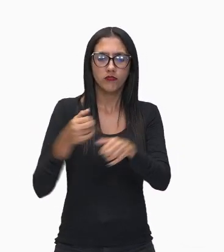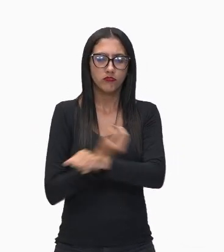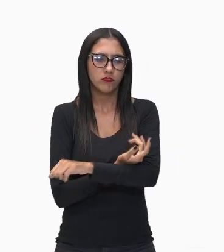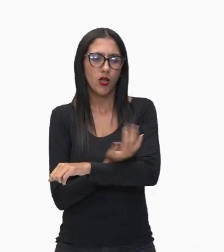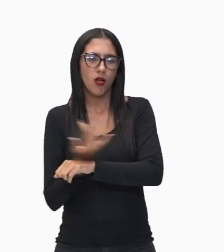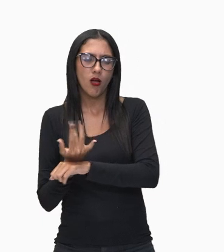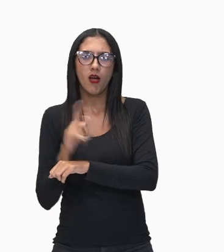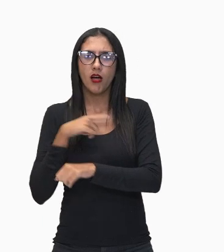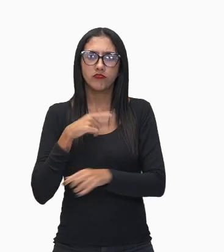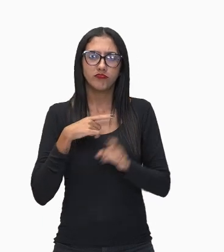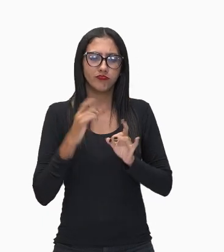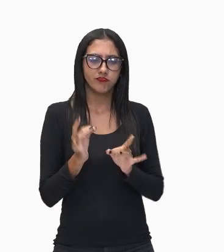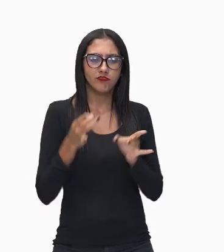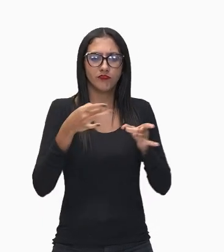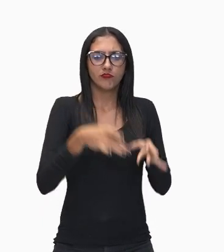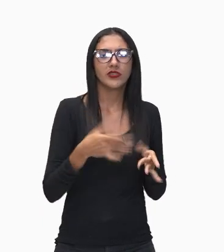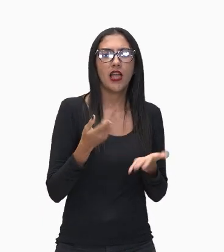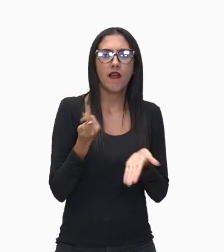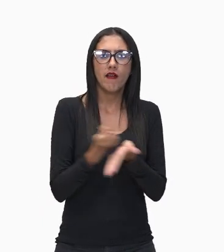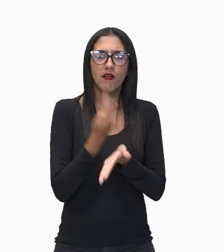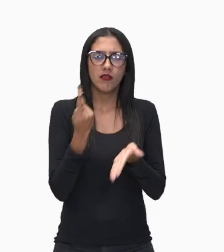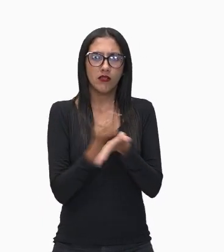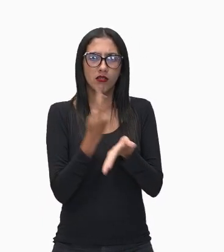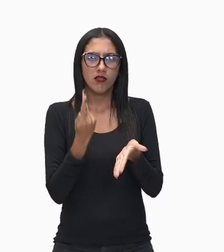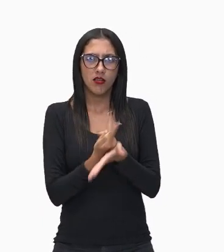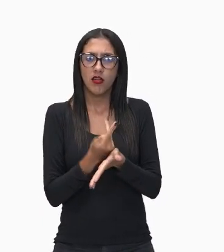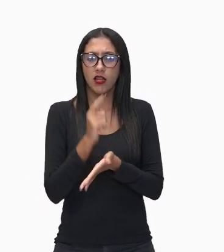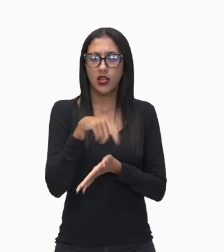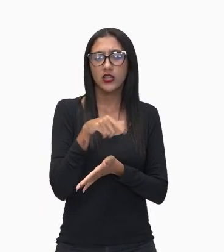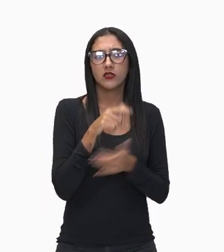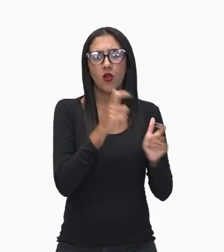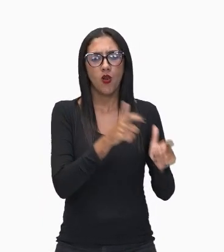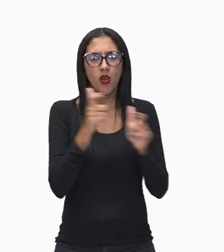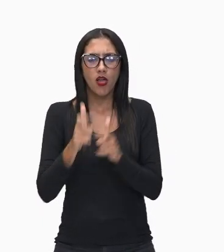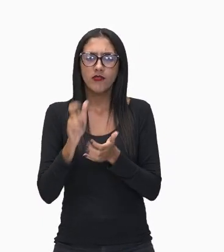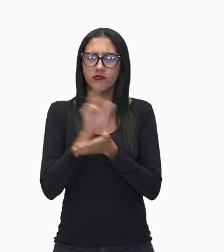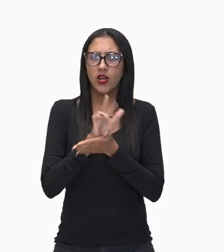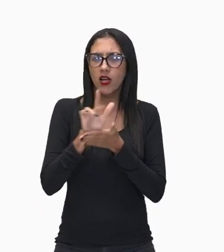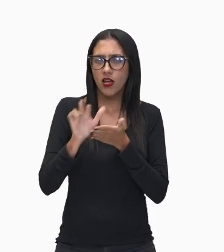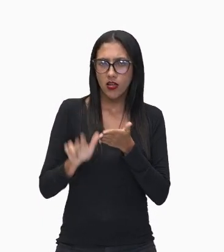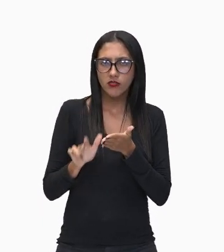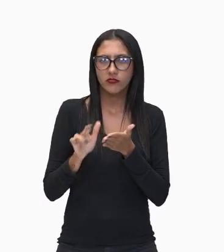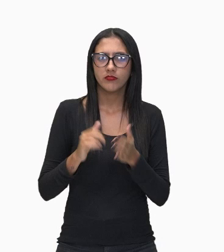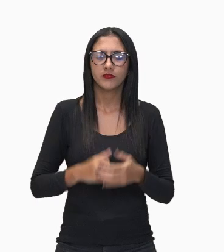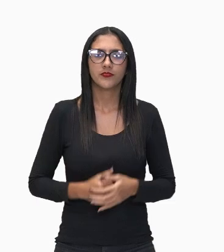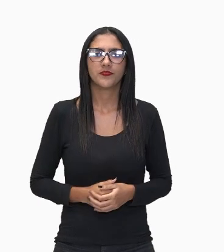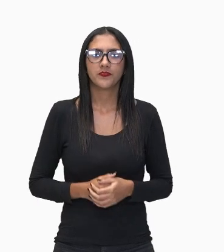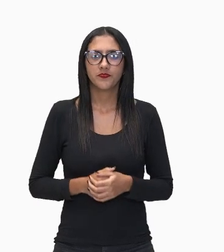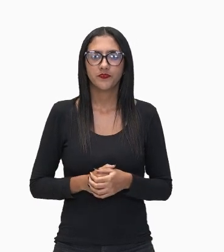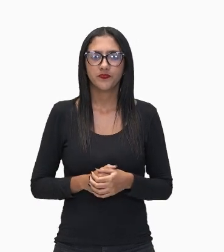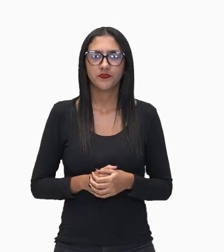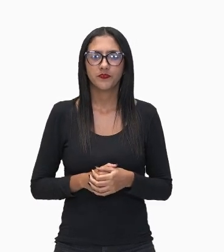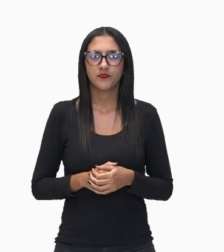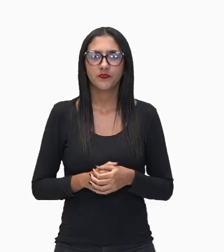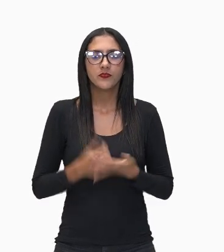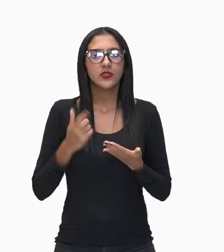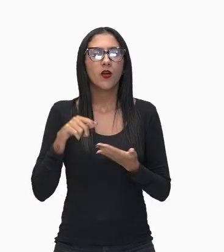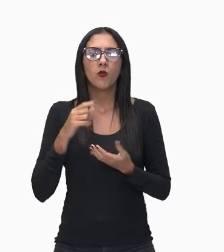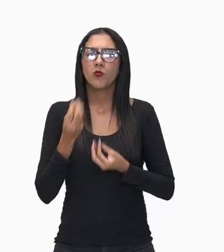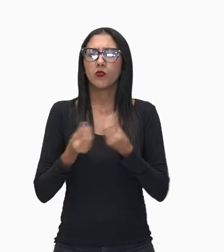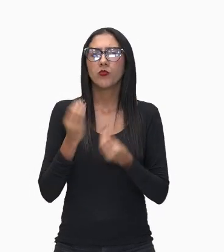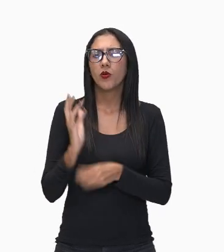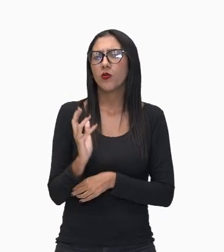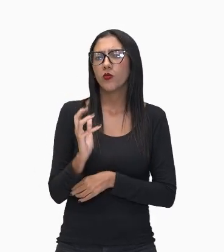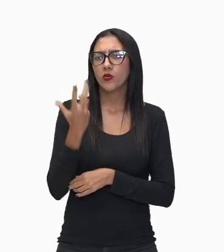despejados de forma incorreta nesses recursos hídricos. Então, as causas da degradação, elas estão